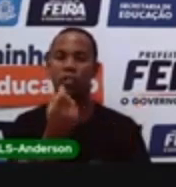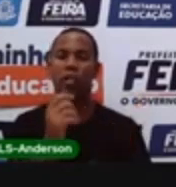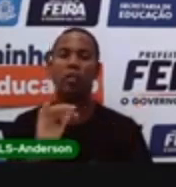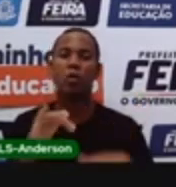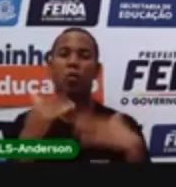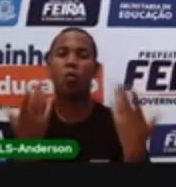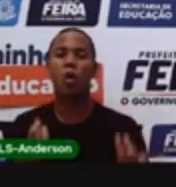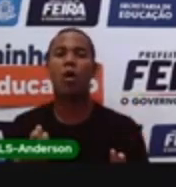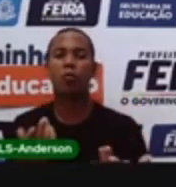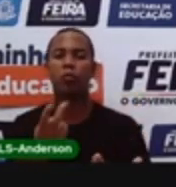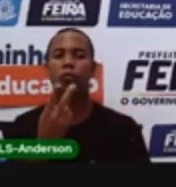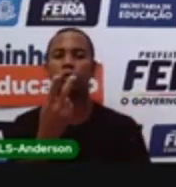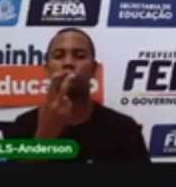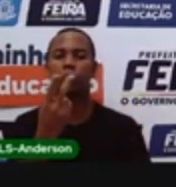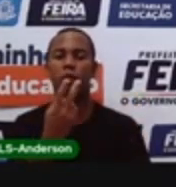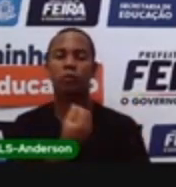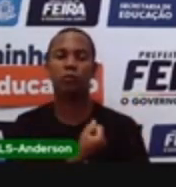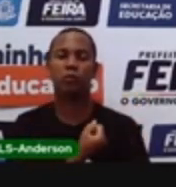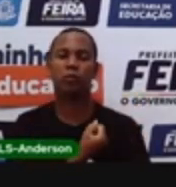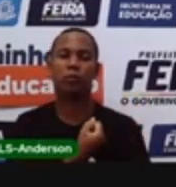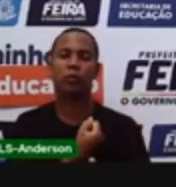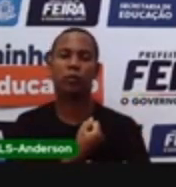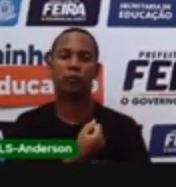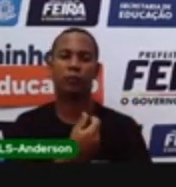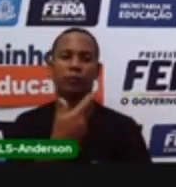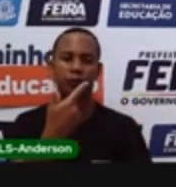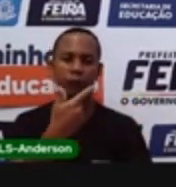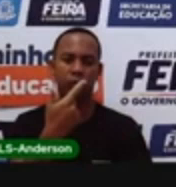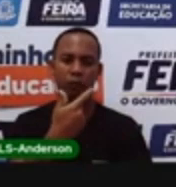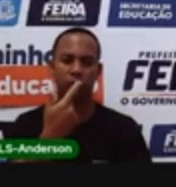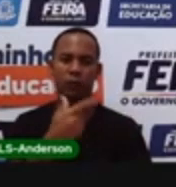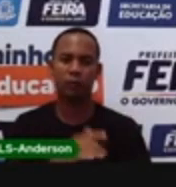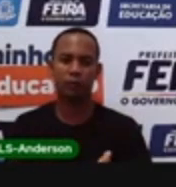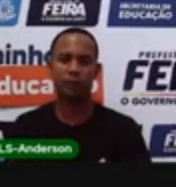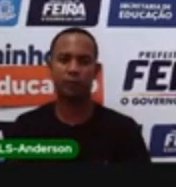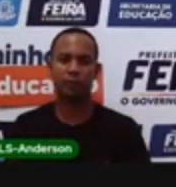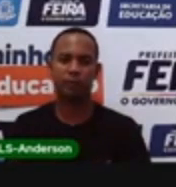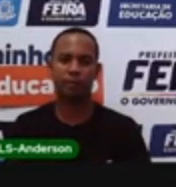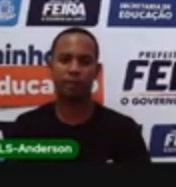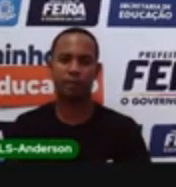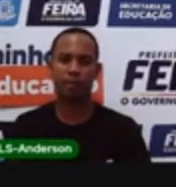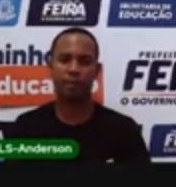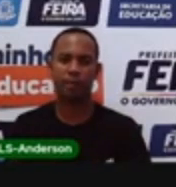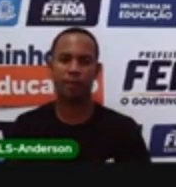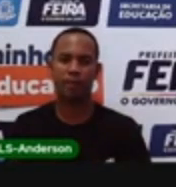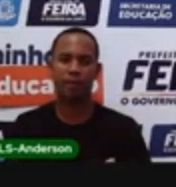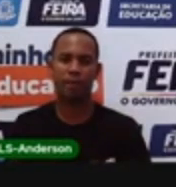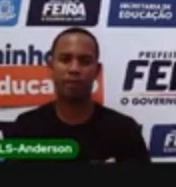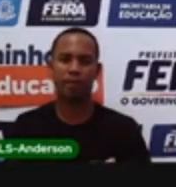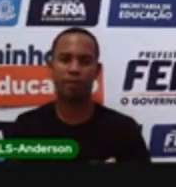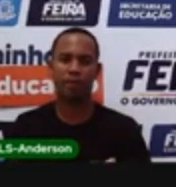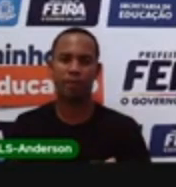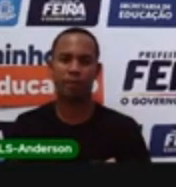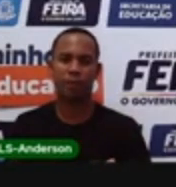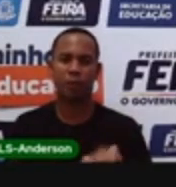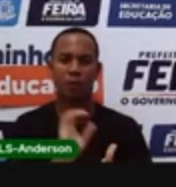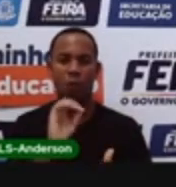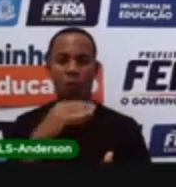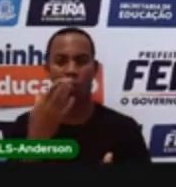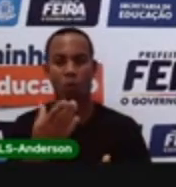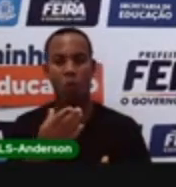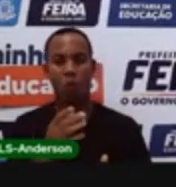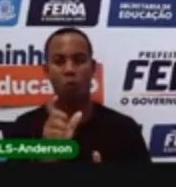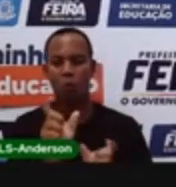lá sobre esses dois números. Questão 2. E dois números que são usados apenas como códigos, ou seja,